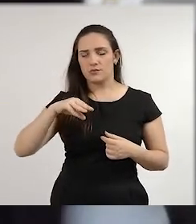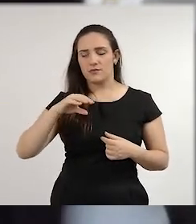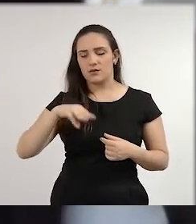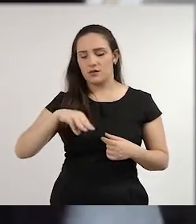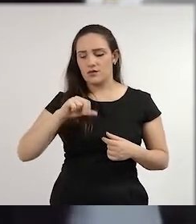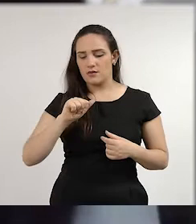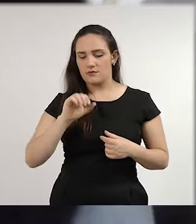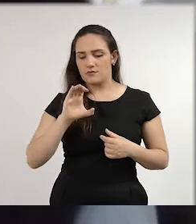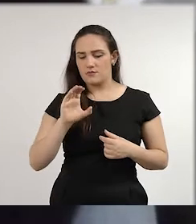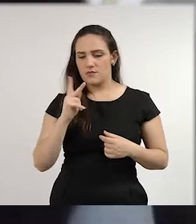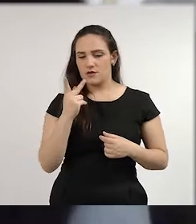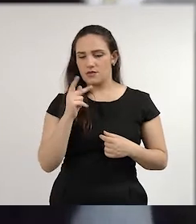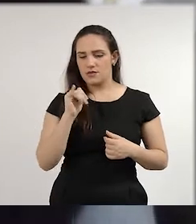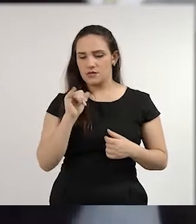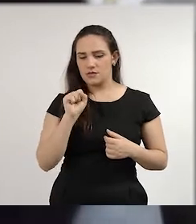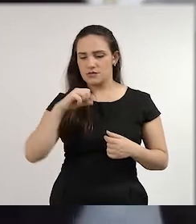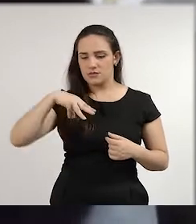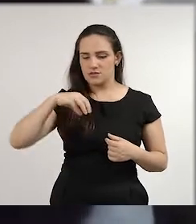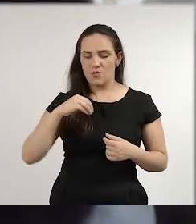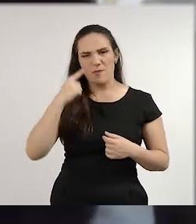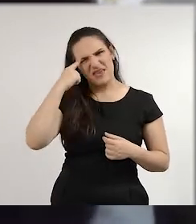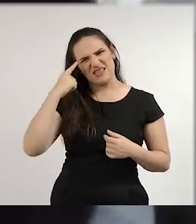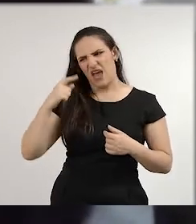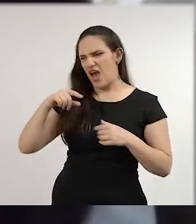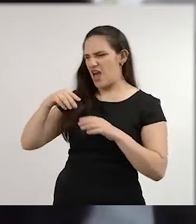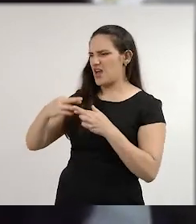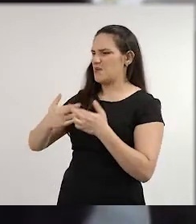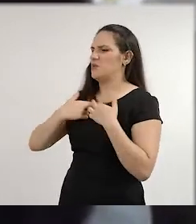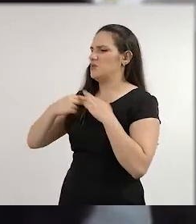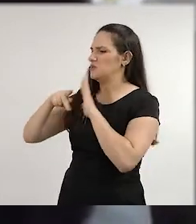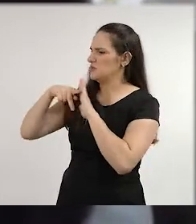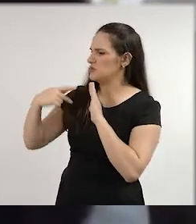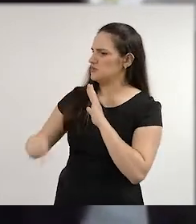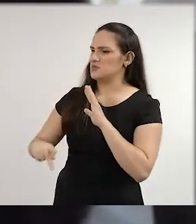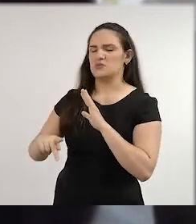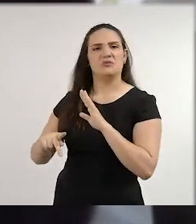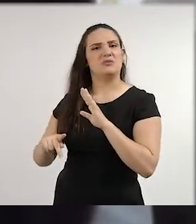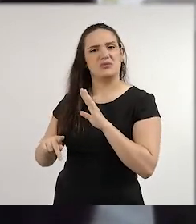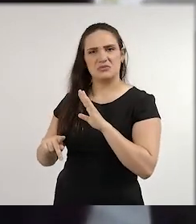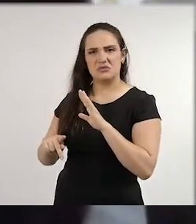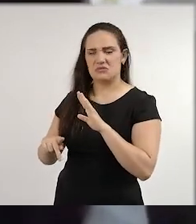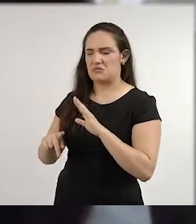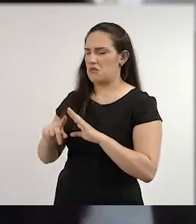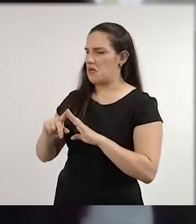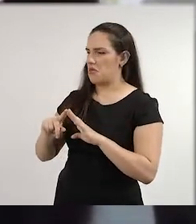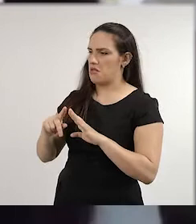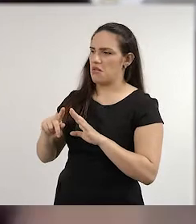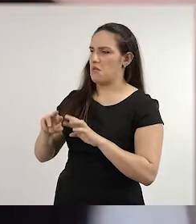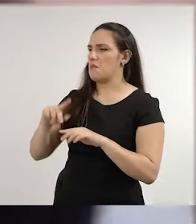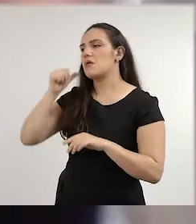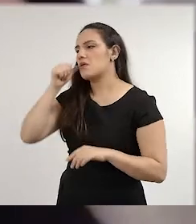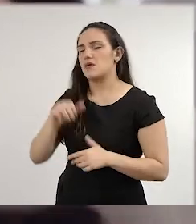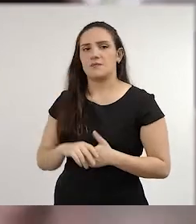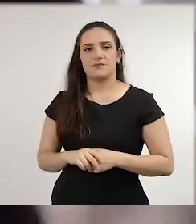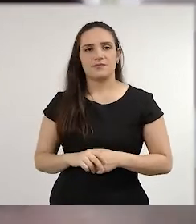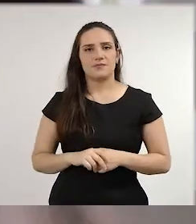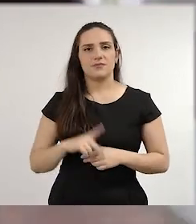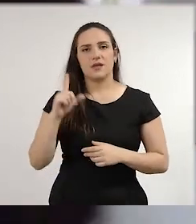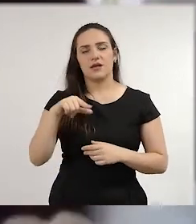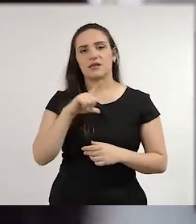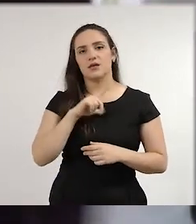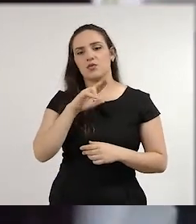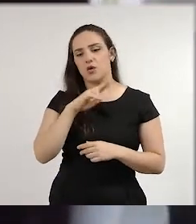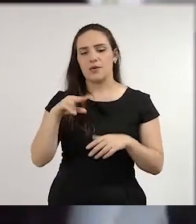mulheres? Tem uma frase que eu gosto muito da Chantala, você que está grávida já deve ter ouvido falar, a massagem